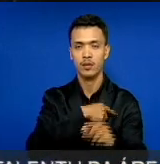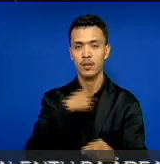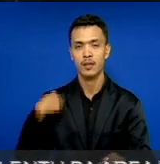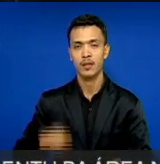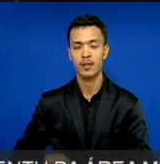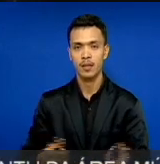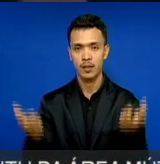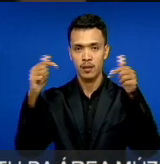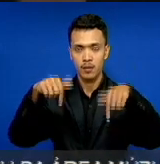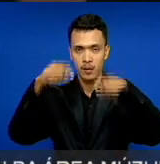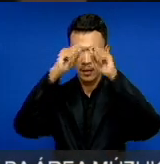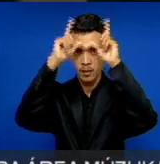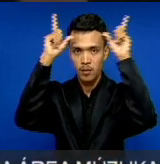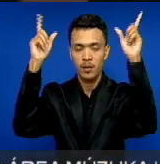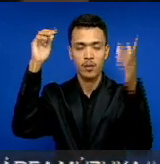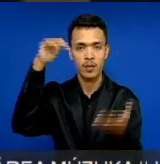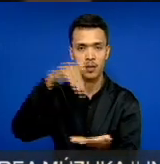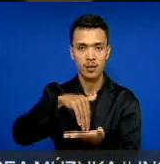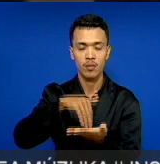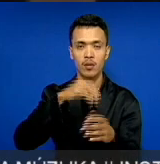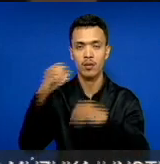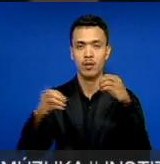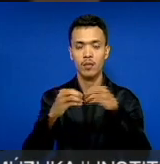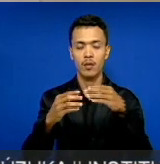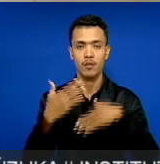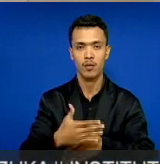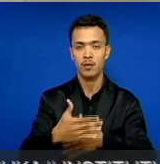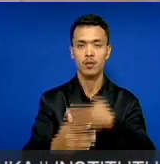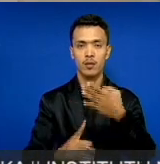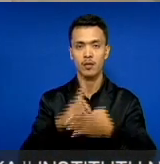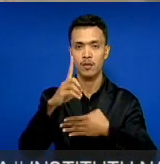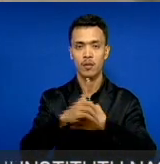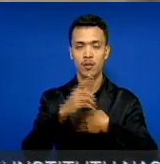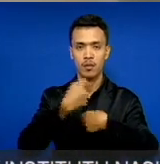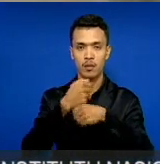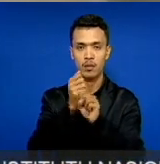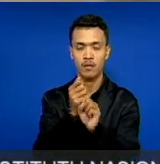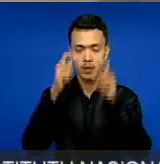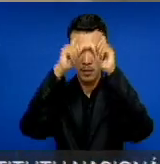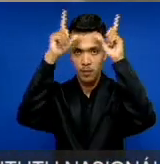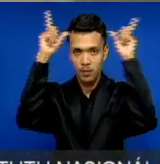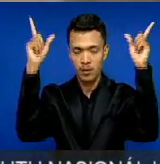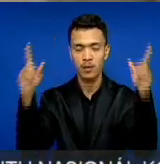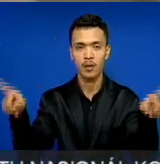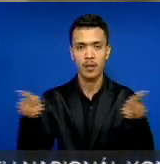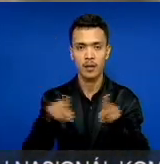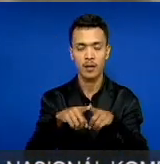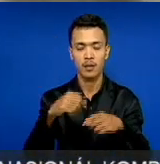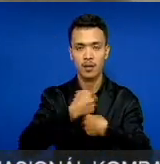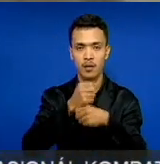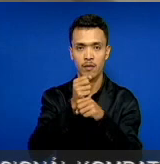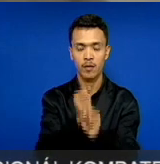sem Timor-Leste, onde há o estudo com o processo de desenvolvimento do café em Timor-Leste, onde compara o café nebe existe